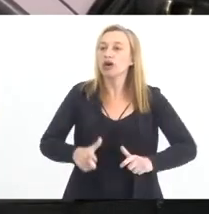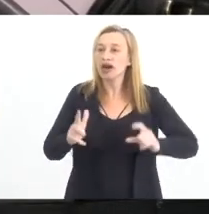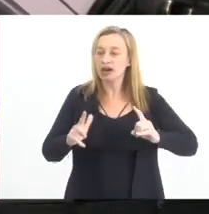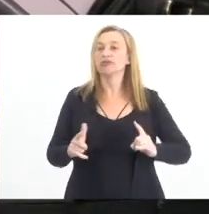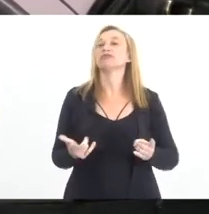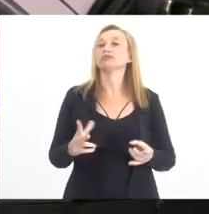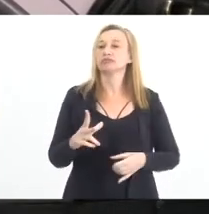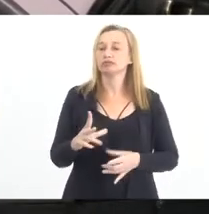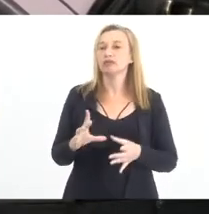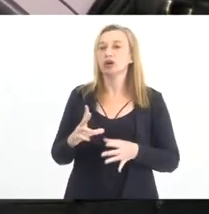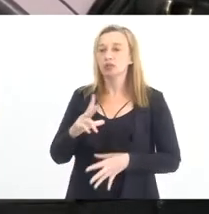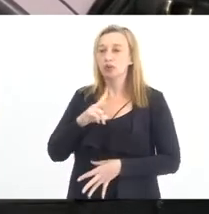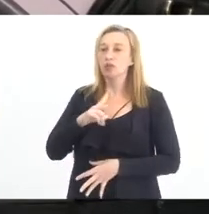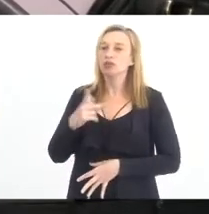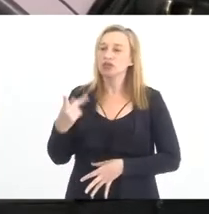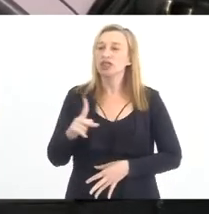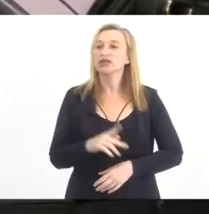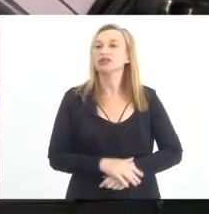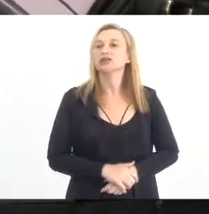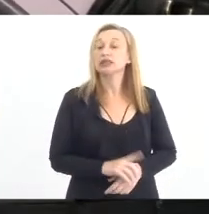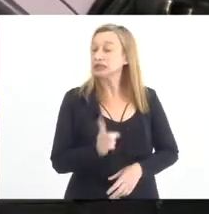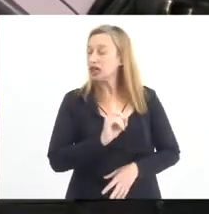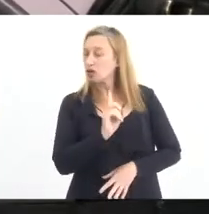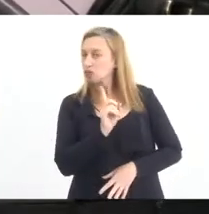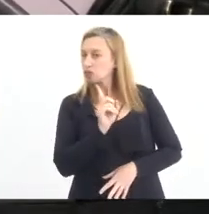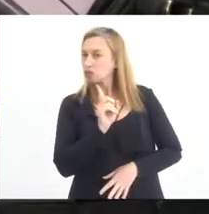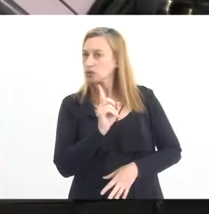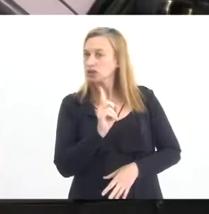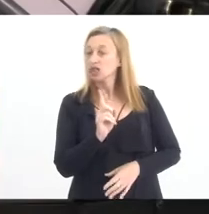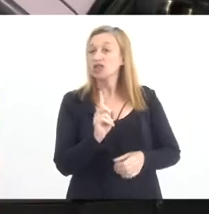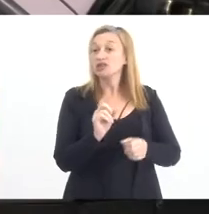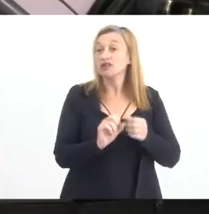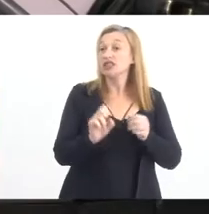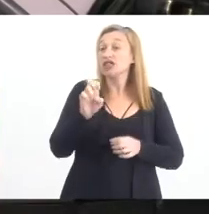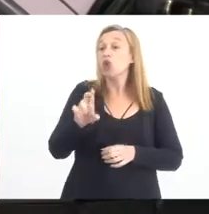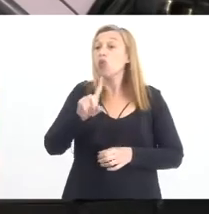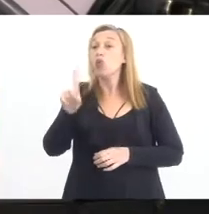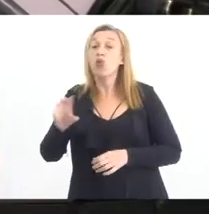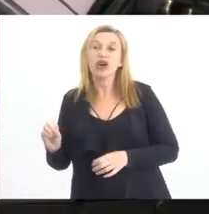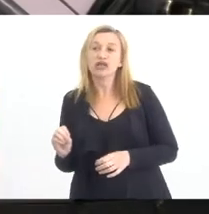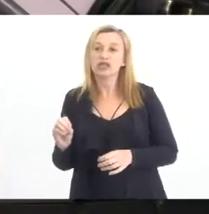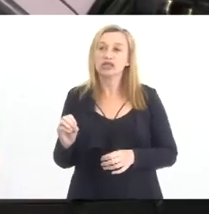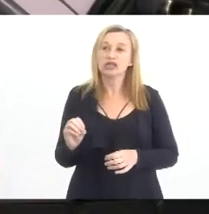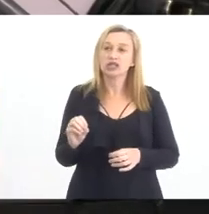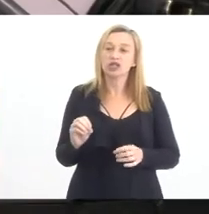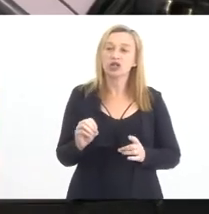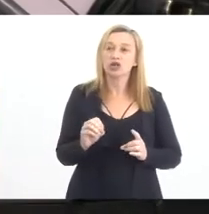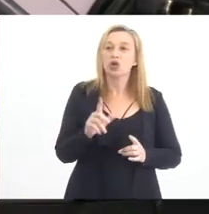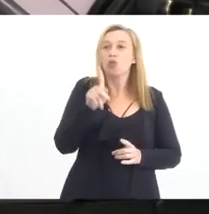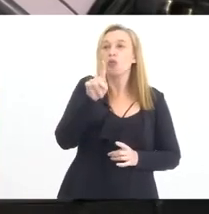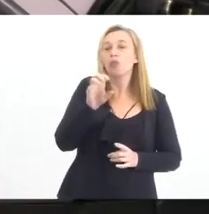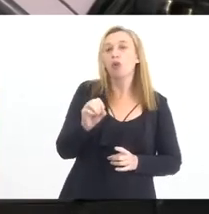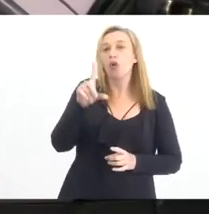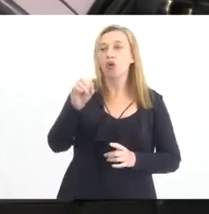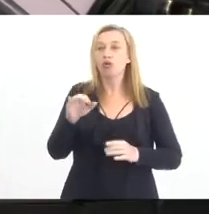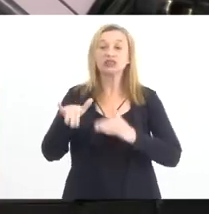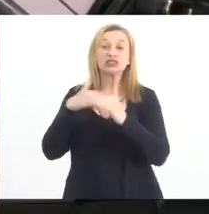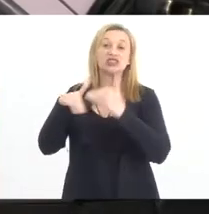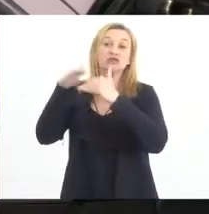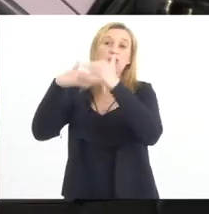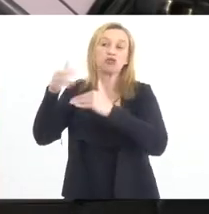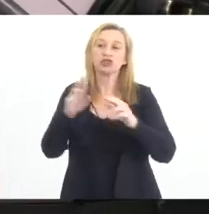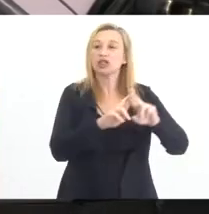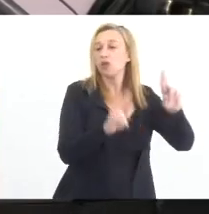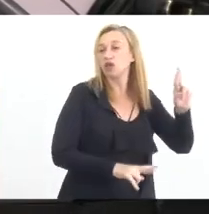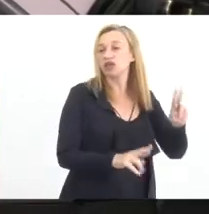campus da UESO, e não fazer da UESO um polo avançado da UERJ, porque nós lutamos